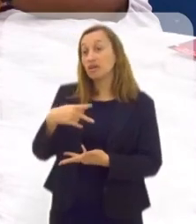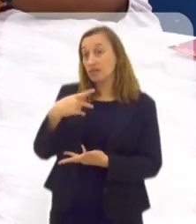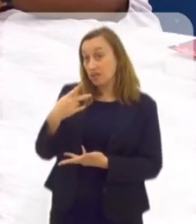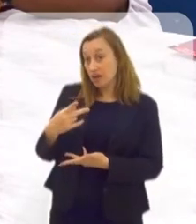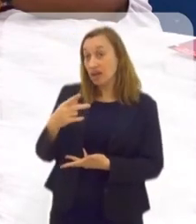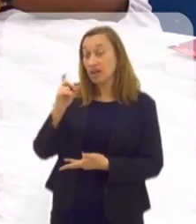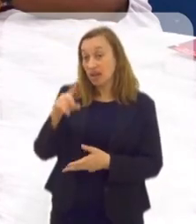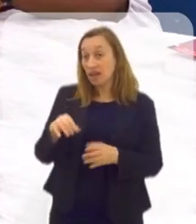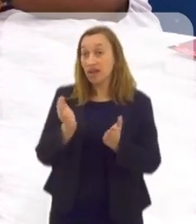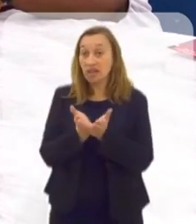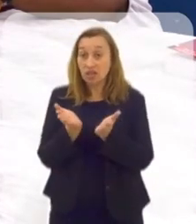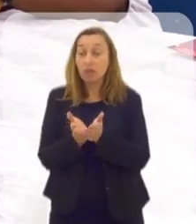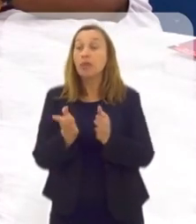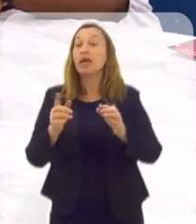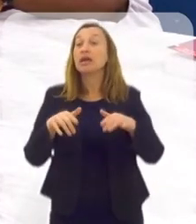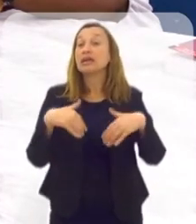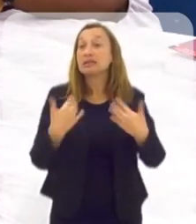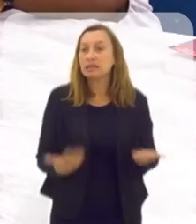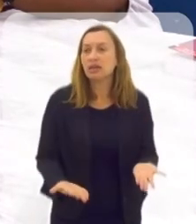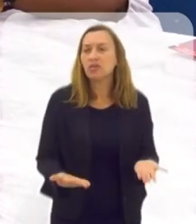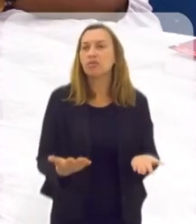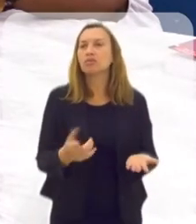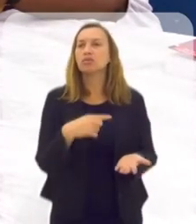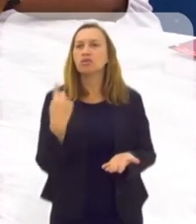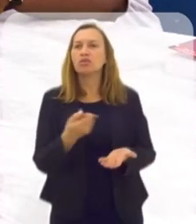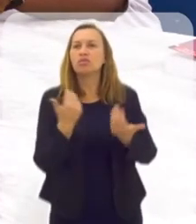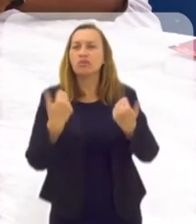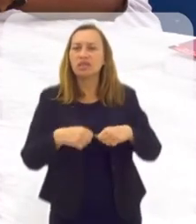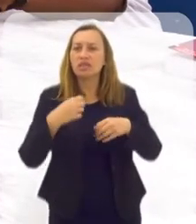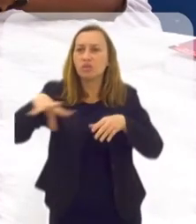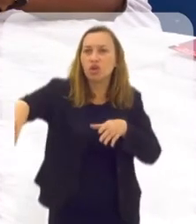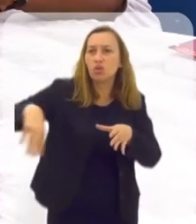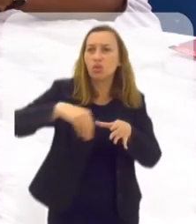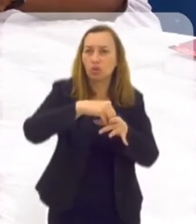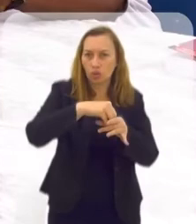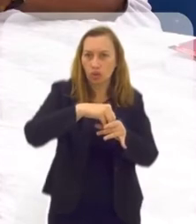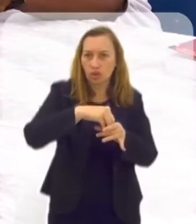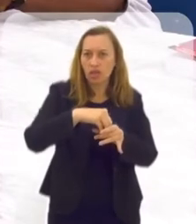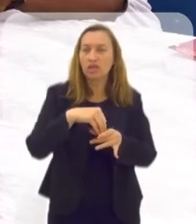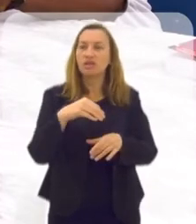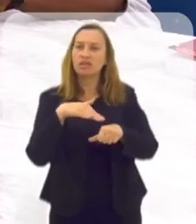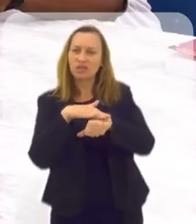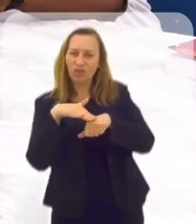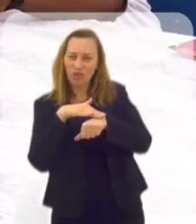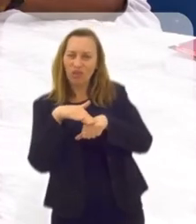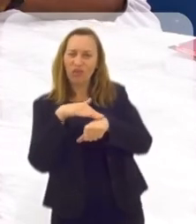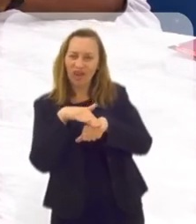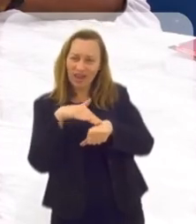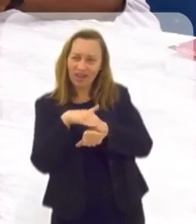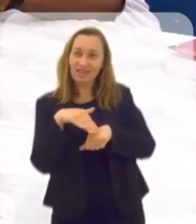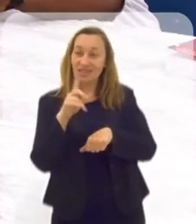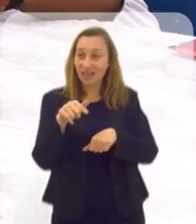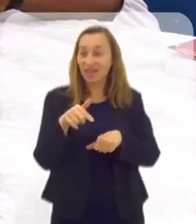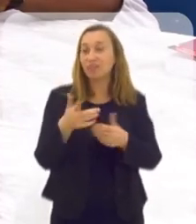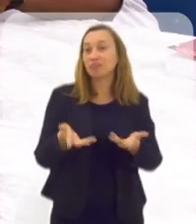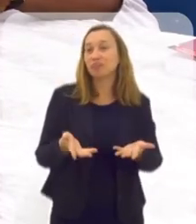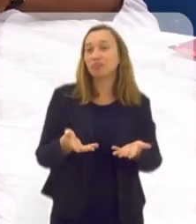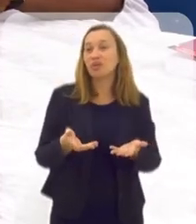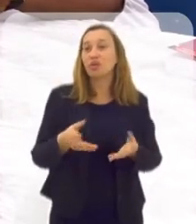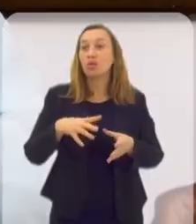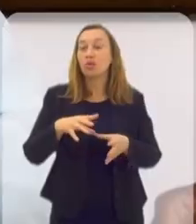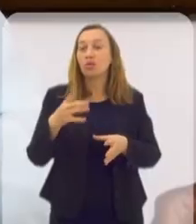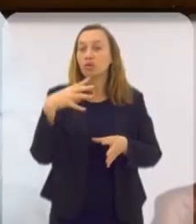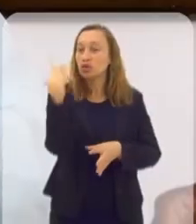se autodenominam cristãs. Então, a gente precisa incluir, e a gente vem nessa conversa no movimento